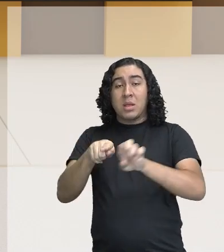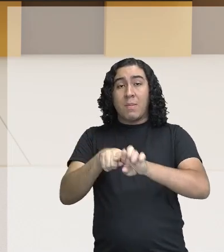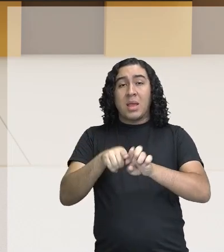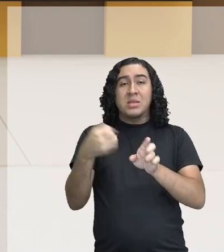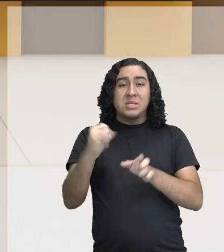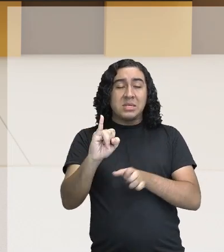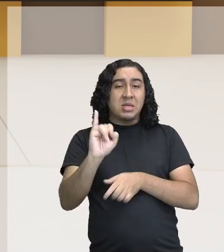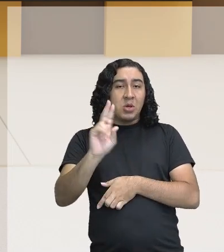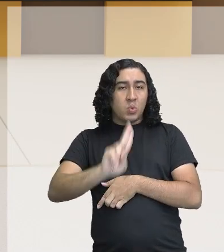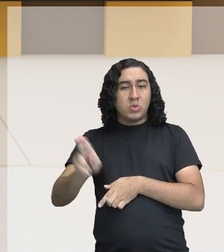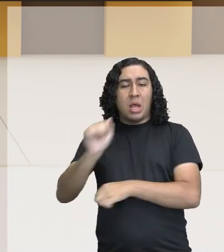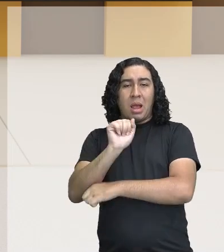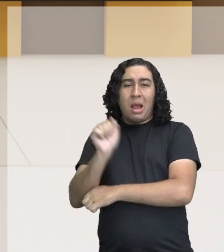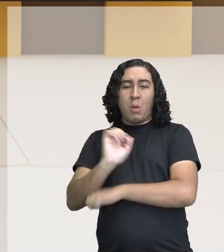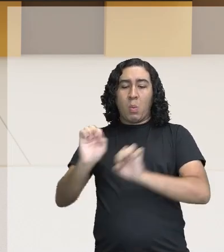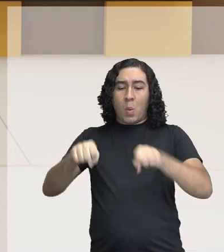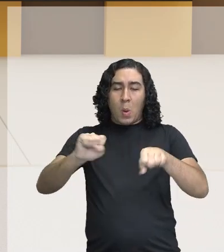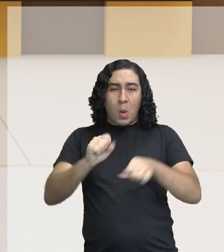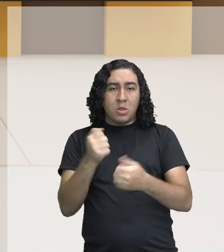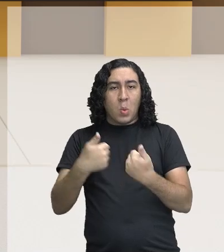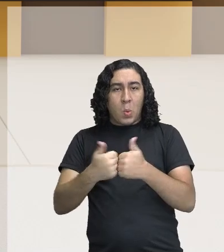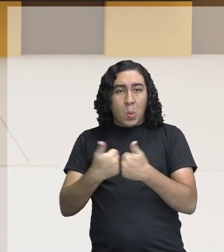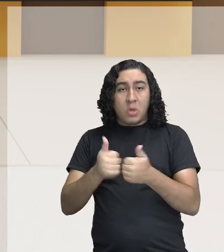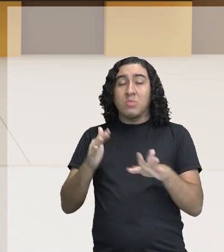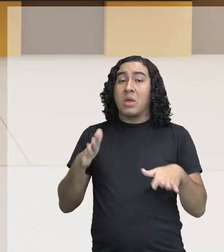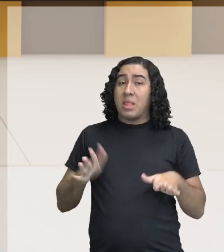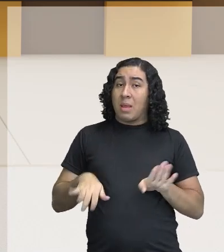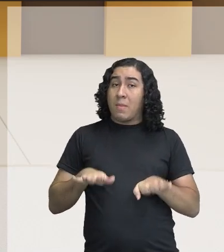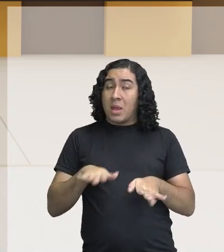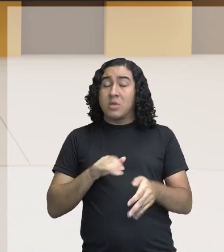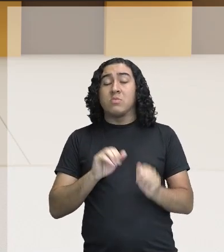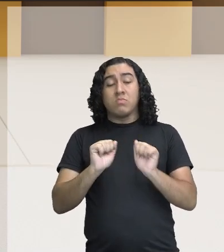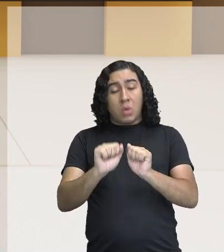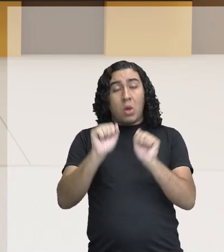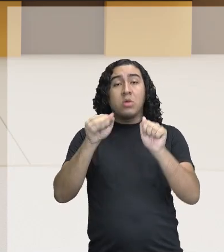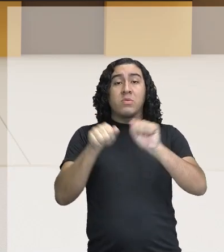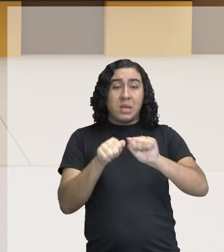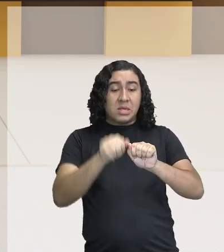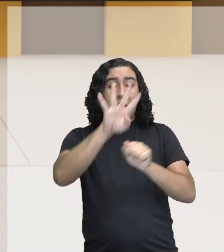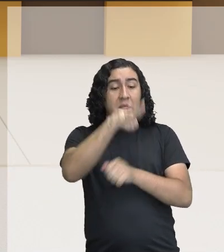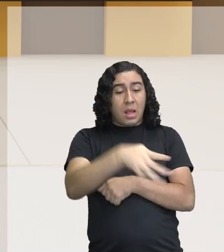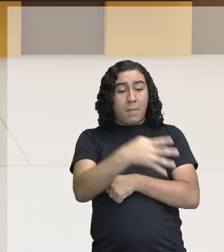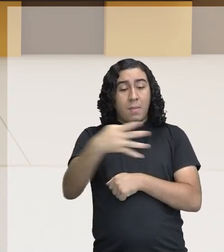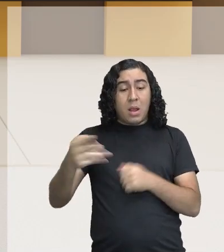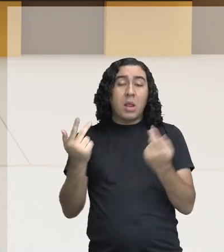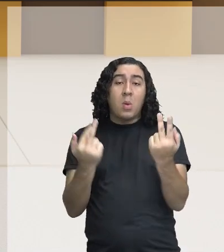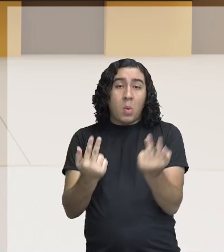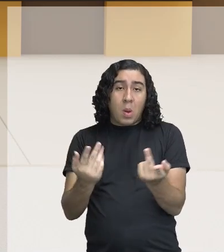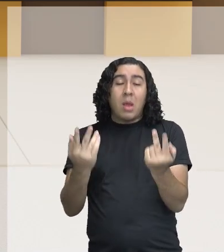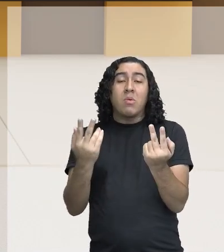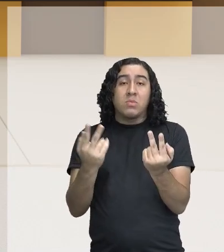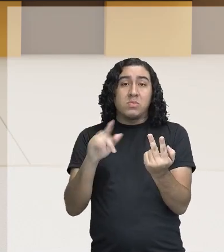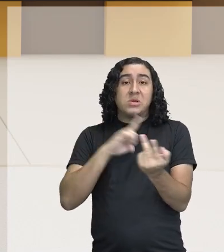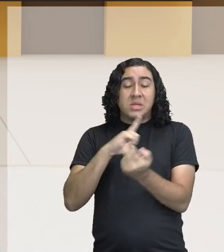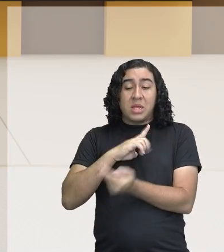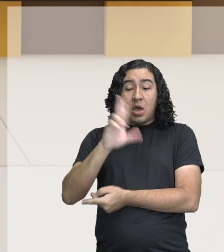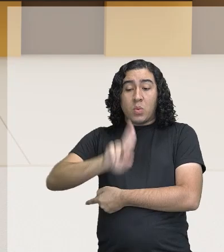utilizado, vai ser análoga. A gente pode fazer a mesma tabela de frequência para as outras